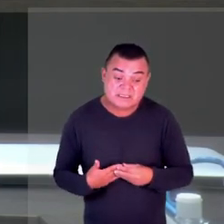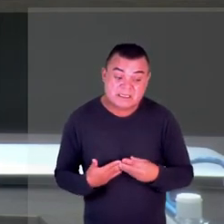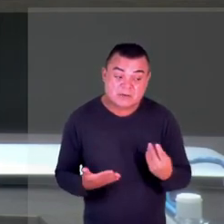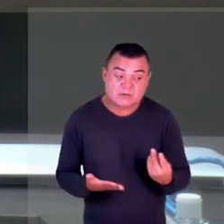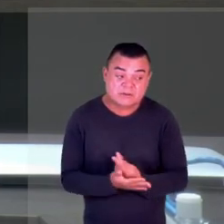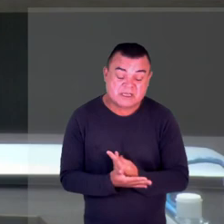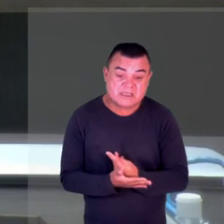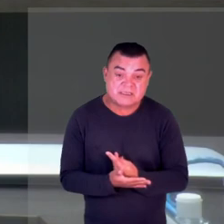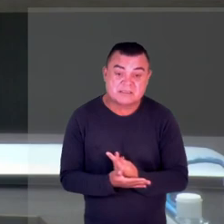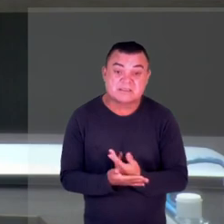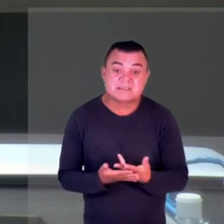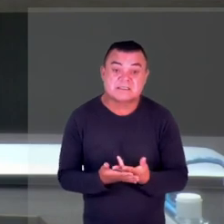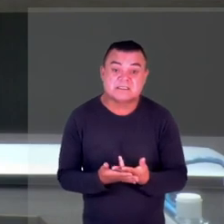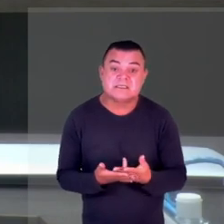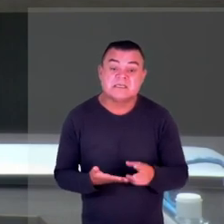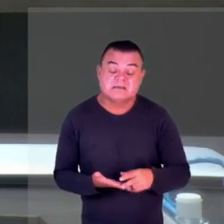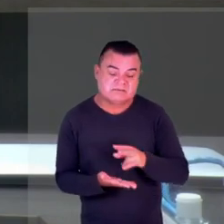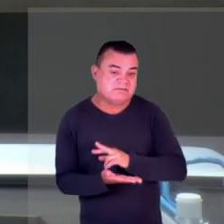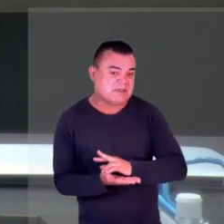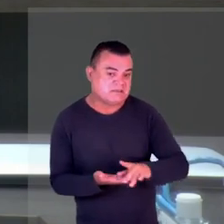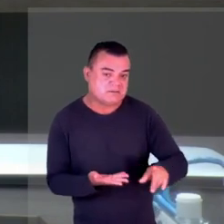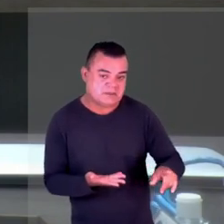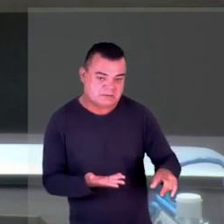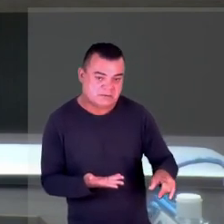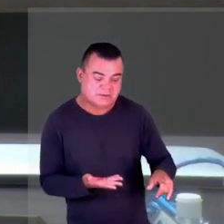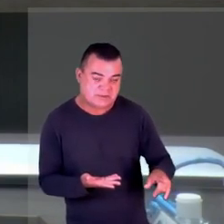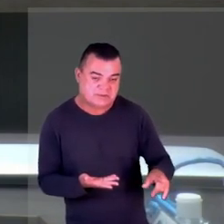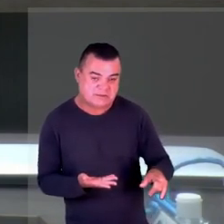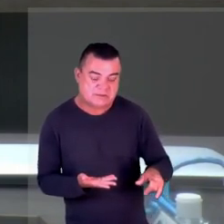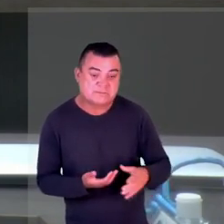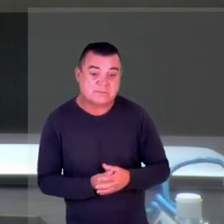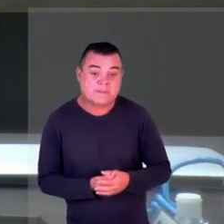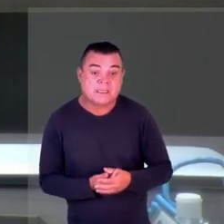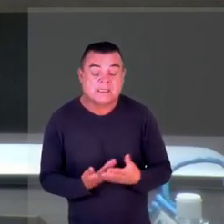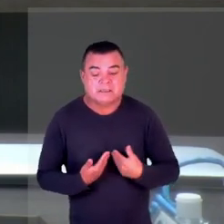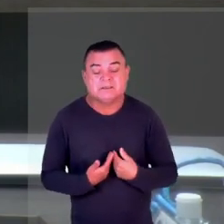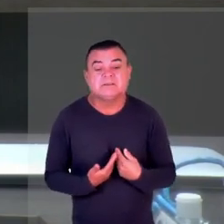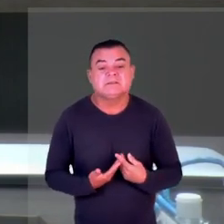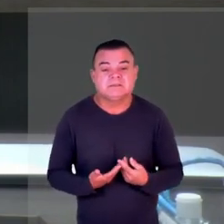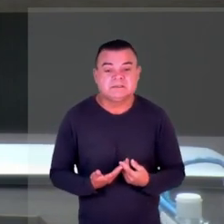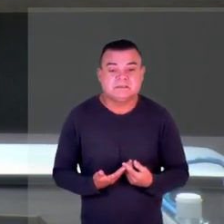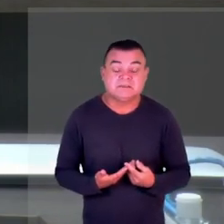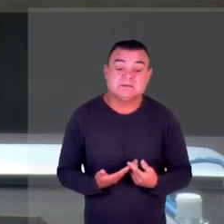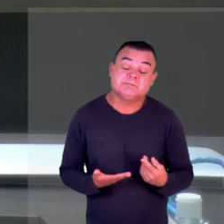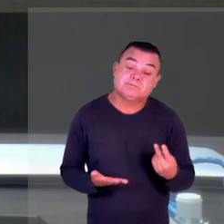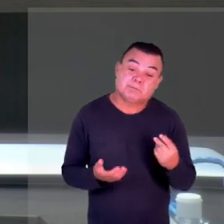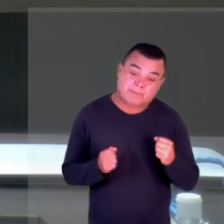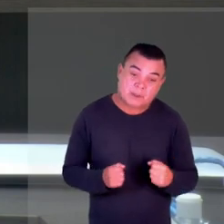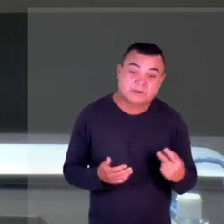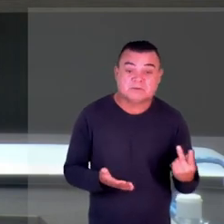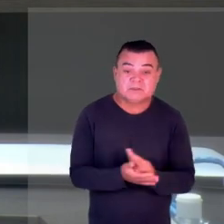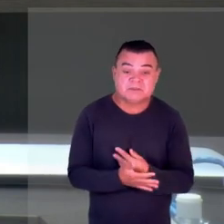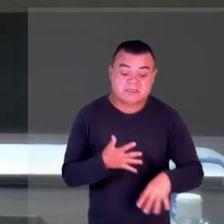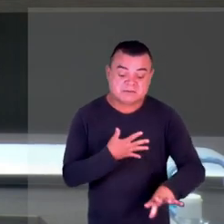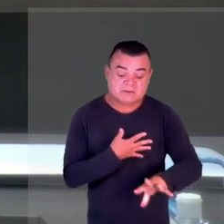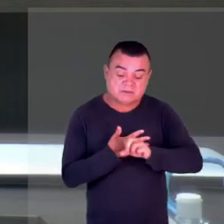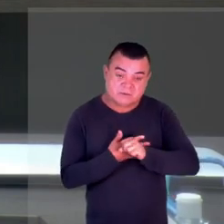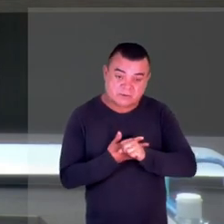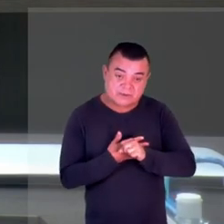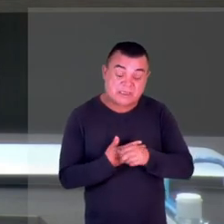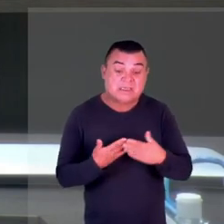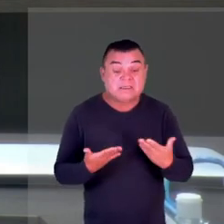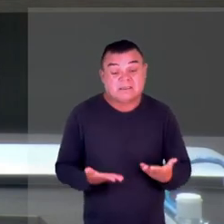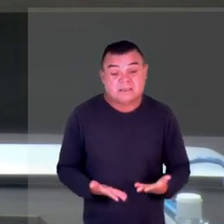tal que há várias né e e ocorrem as adoções que no fundo no fundo